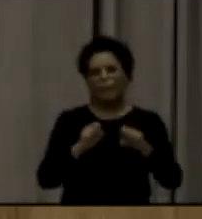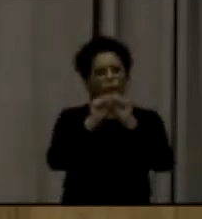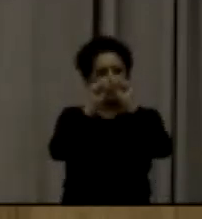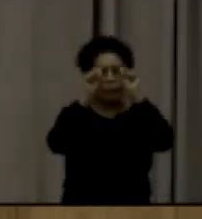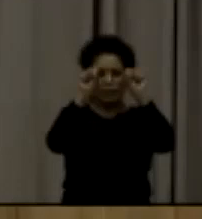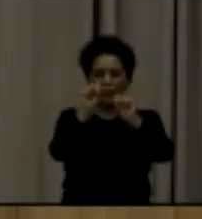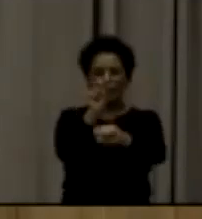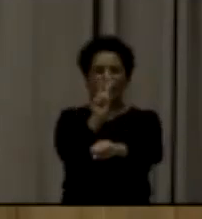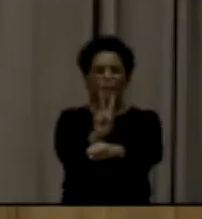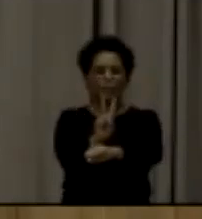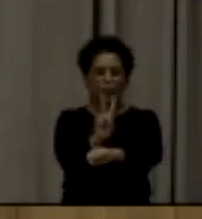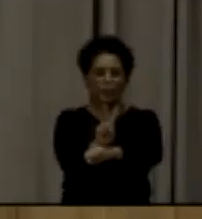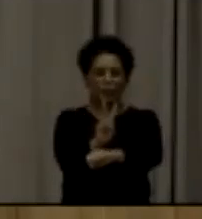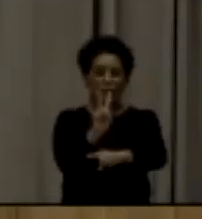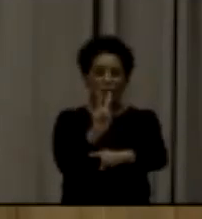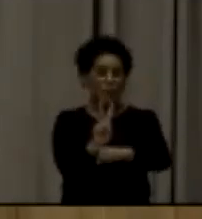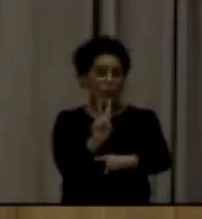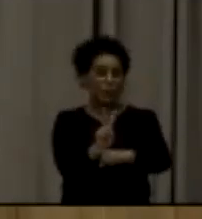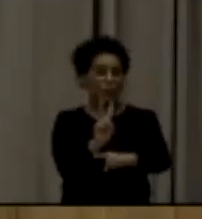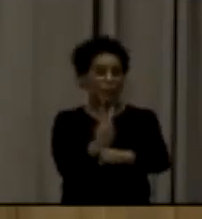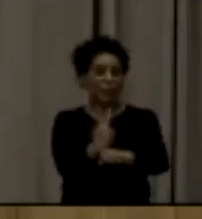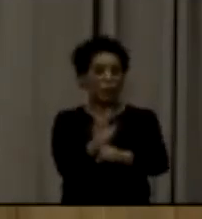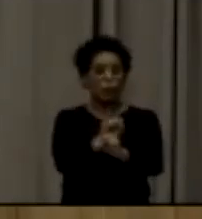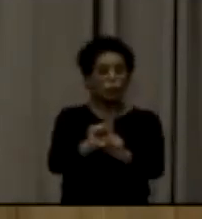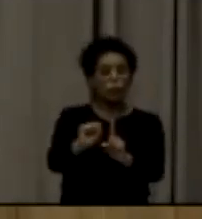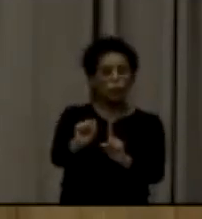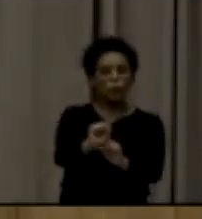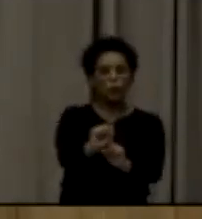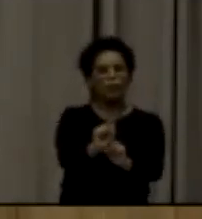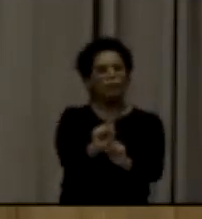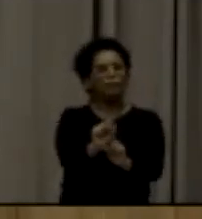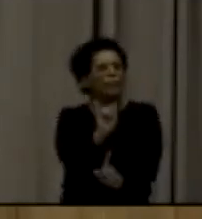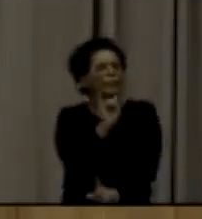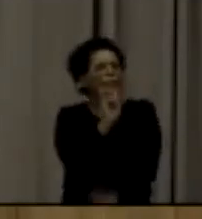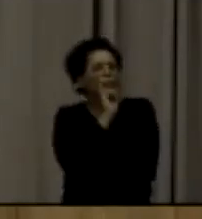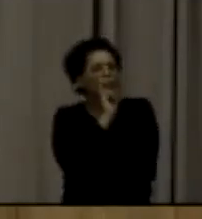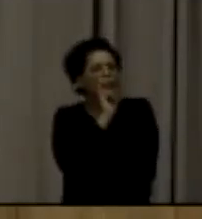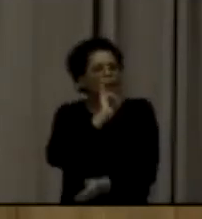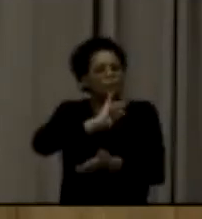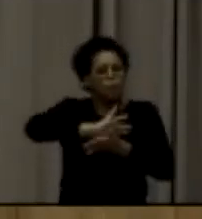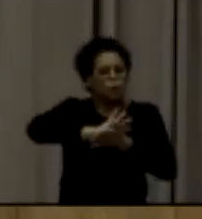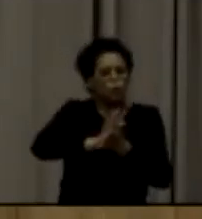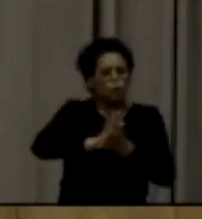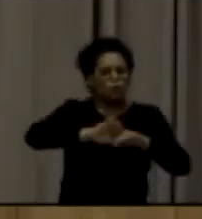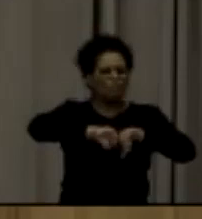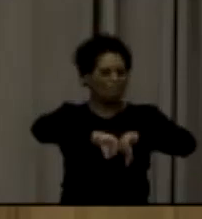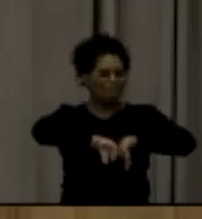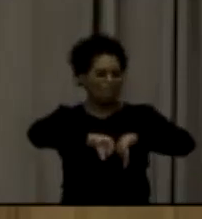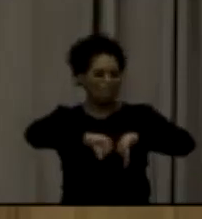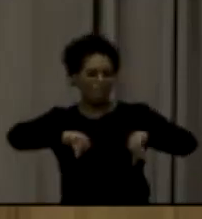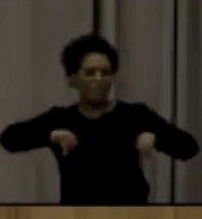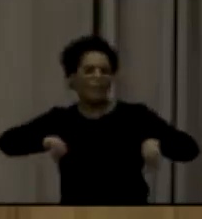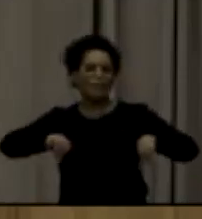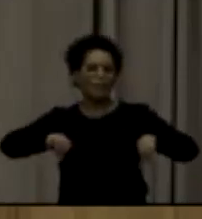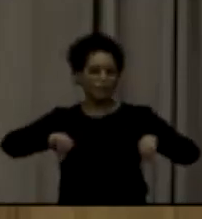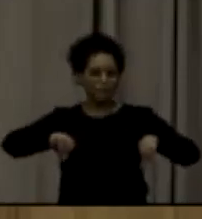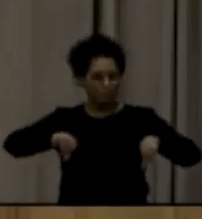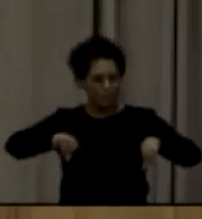sistema de proteção social. Esse modelo excludente, predador,